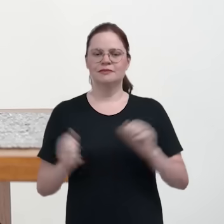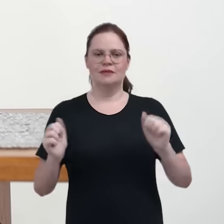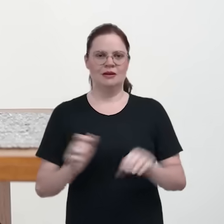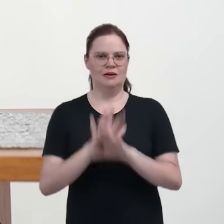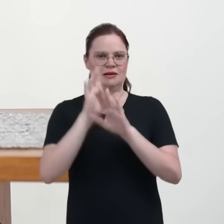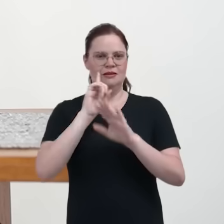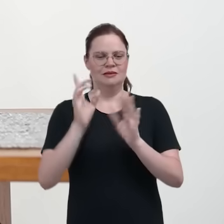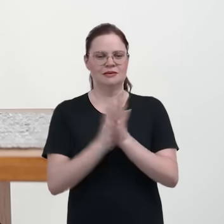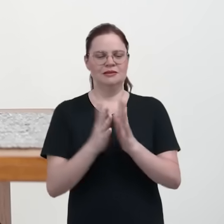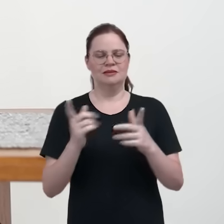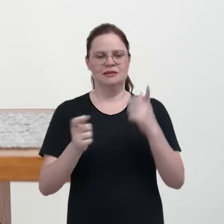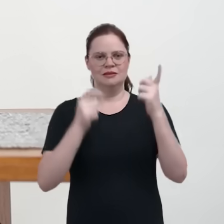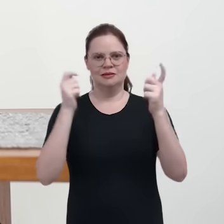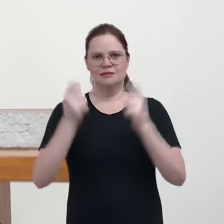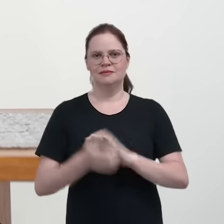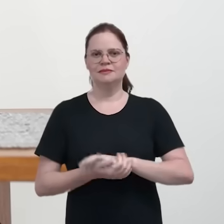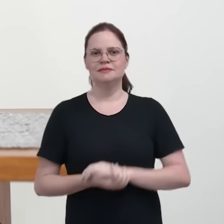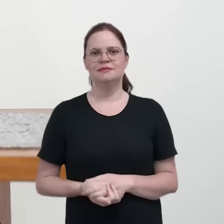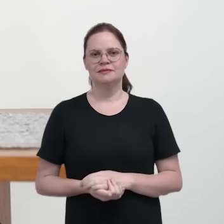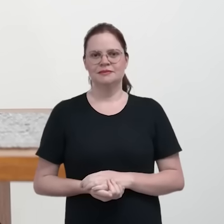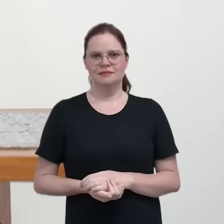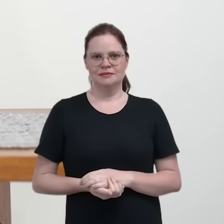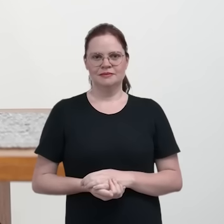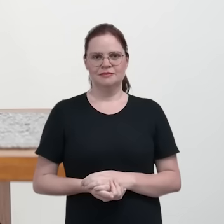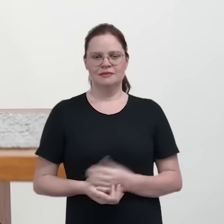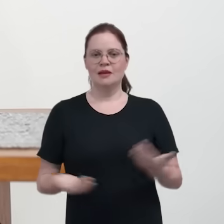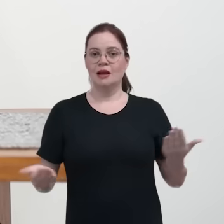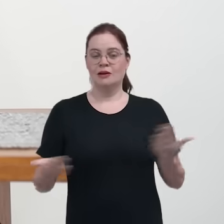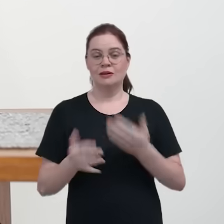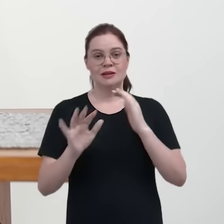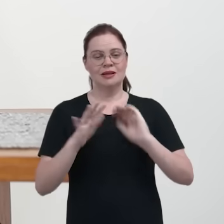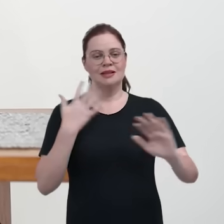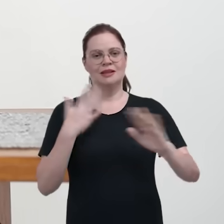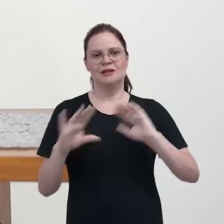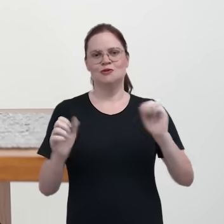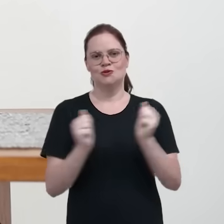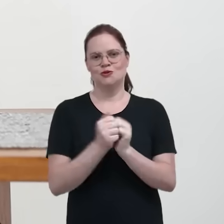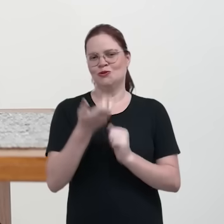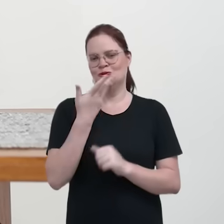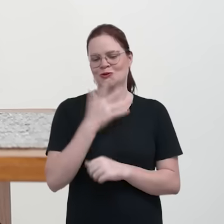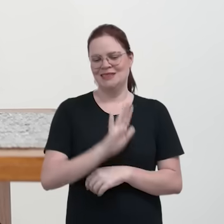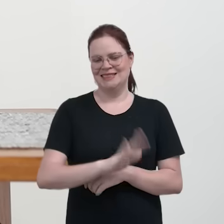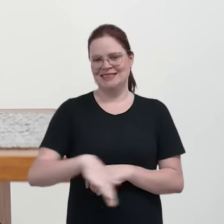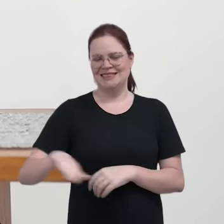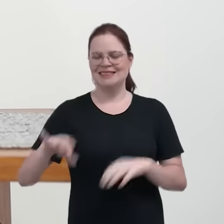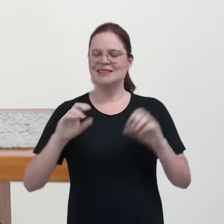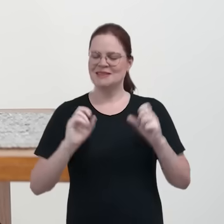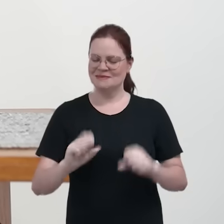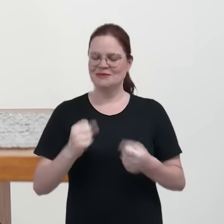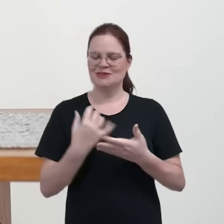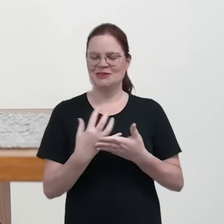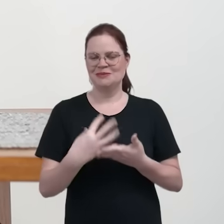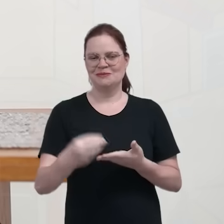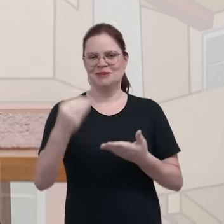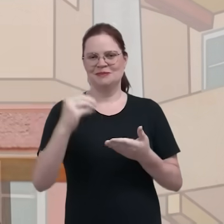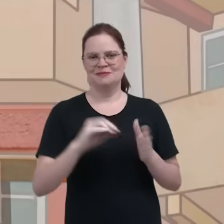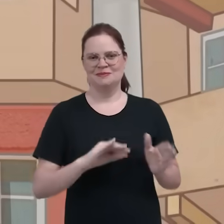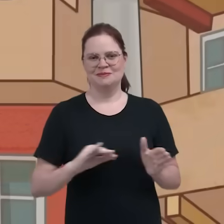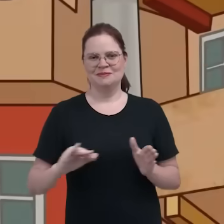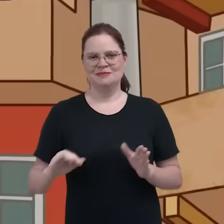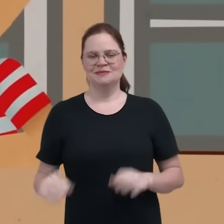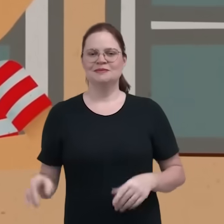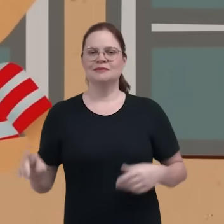Glória a Deus. Bendito seja o nome do Senhor. Vamos cantar juntos agora um louvor junto com as crianças, um louvor das